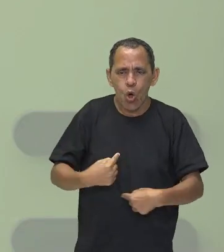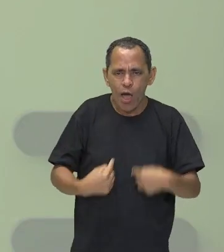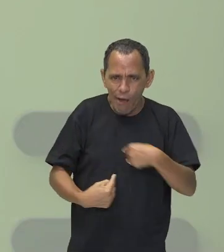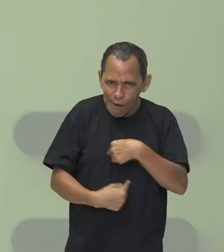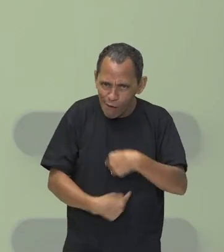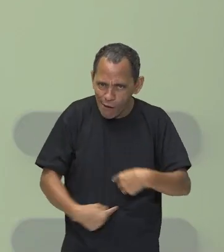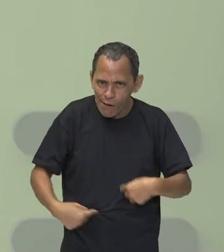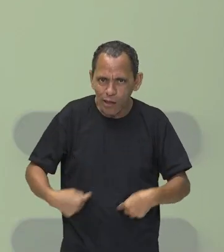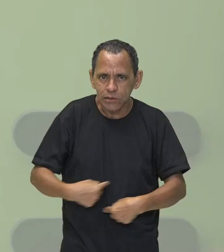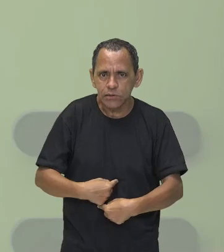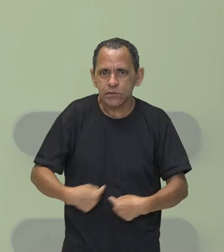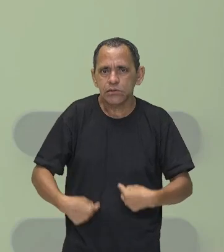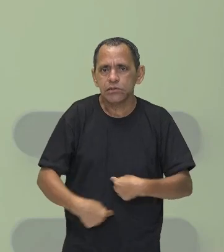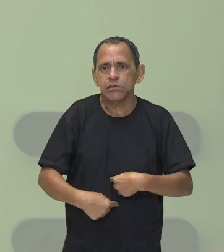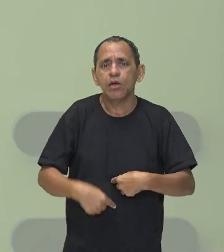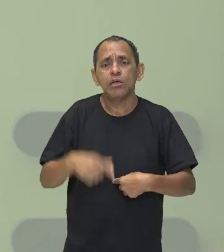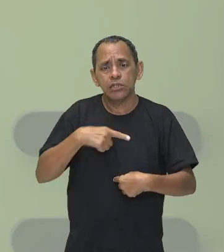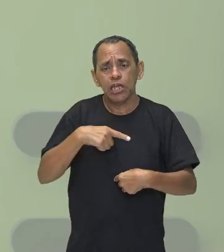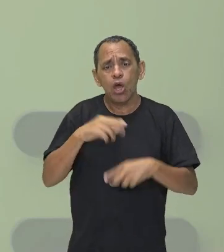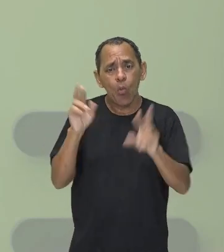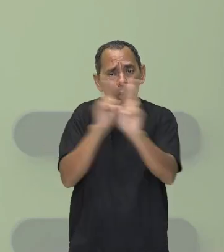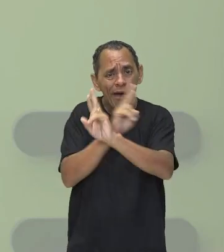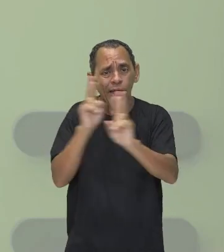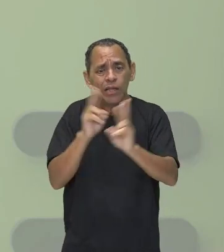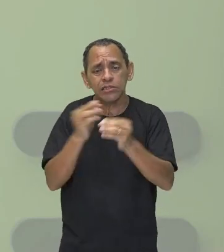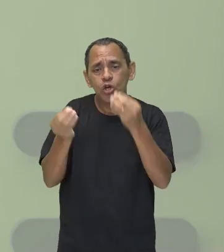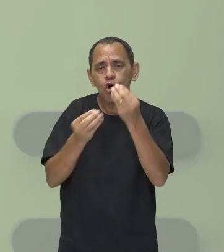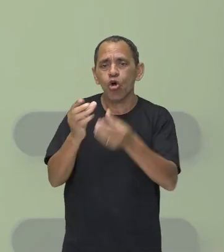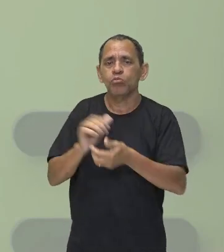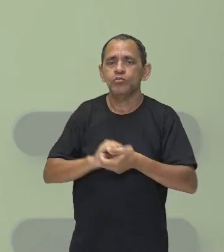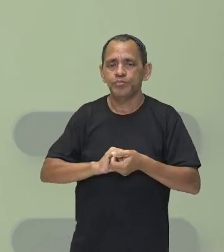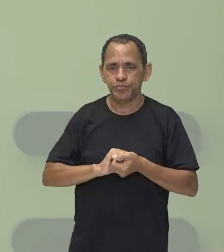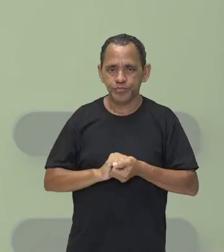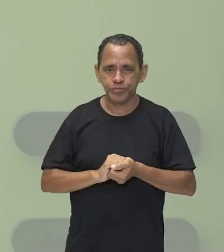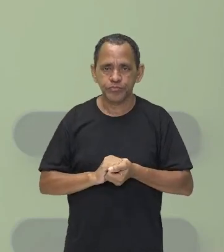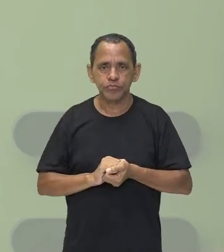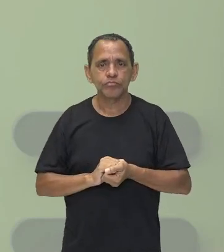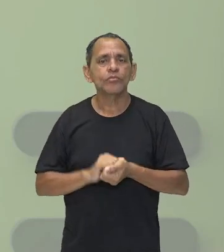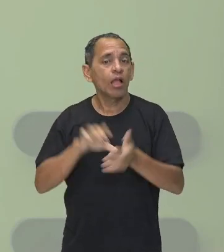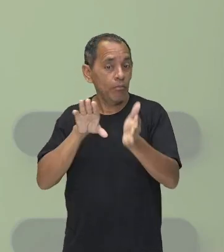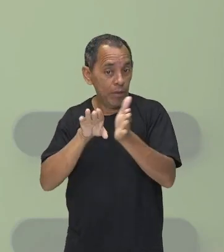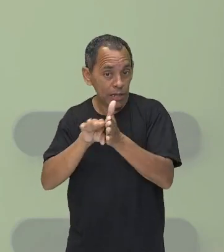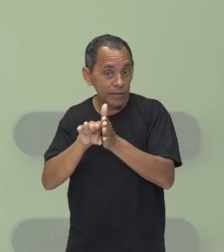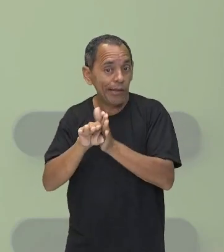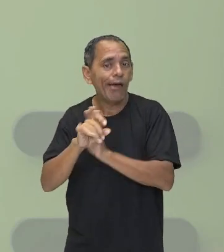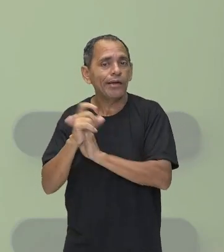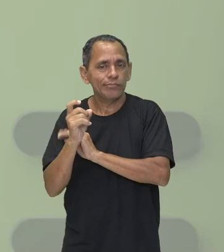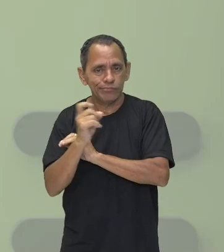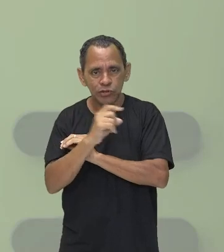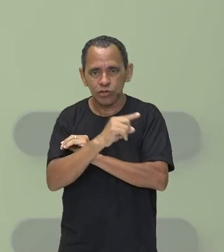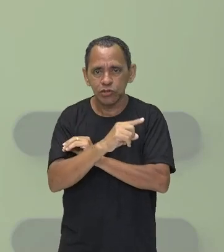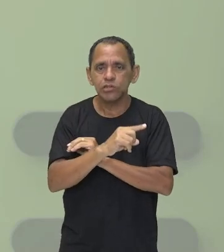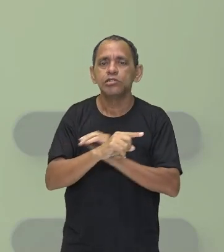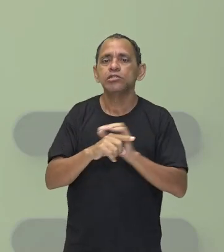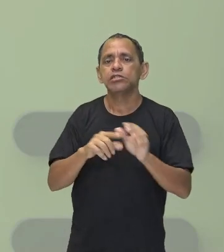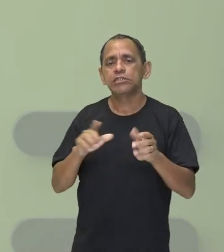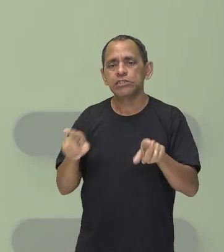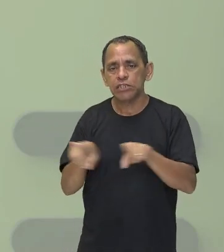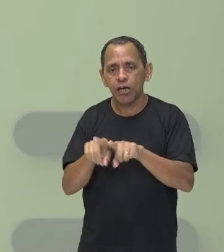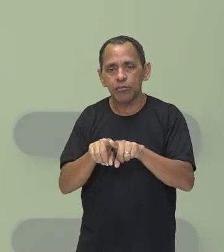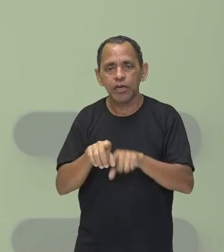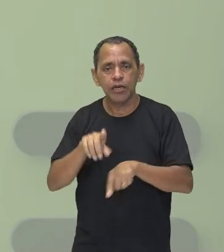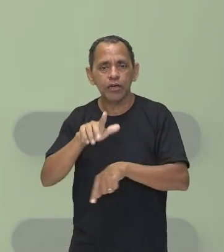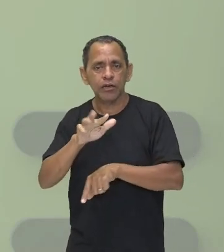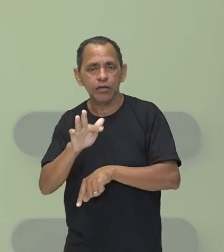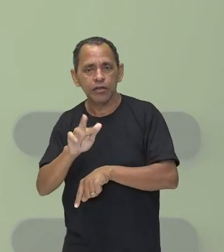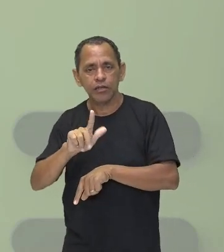simbiose, né? Nós temos uma relação ecológica com bactérias, a gente chama até de flora intestinal bacteriana,